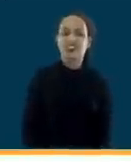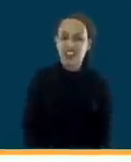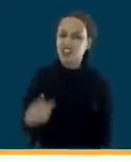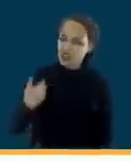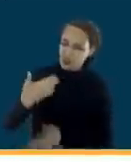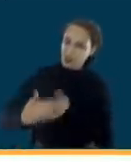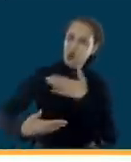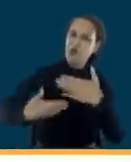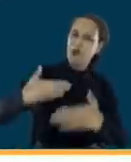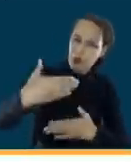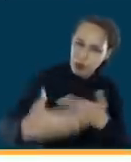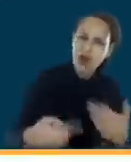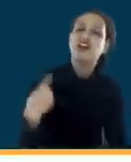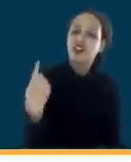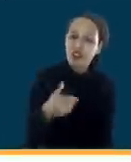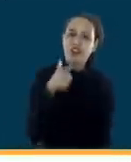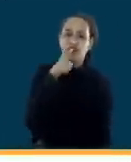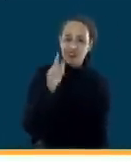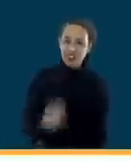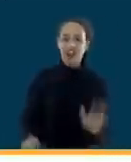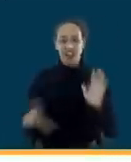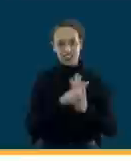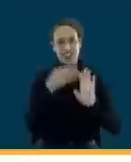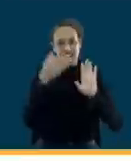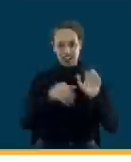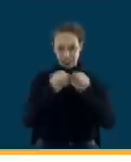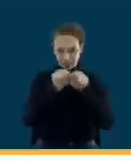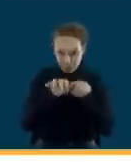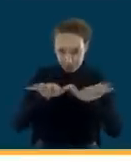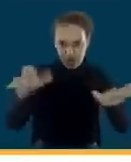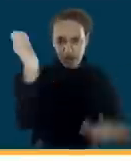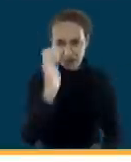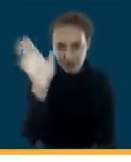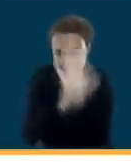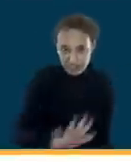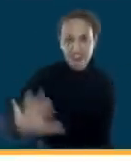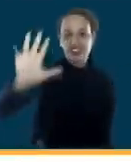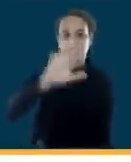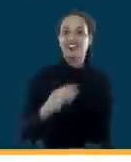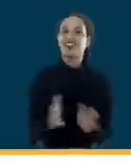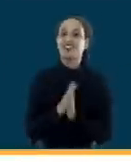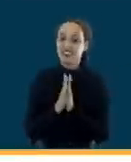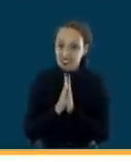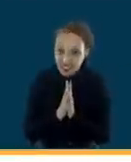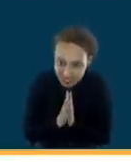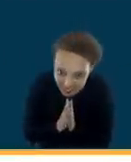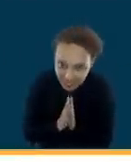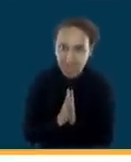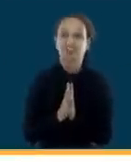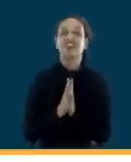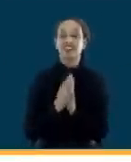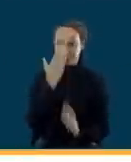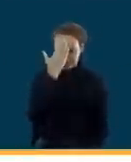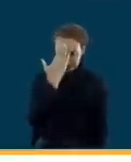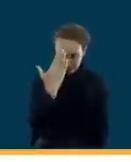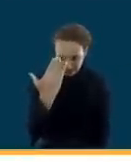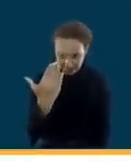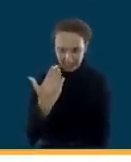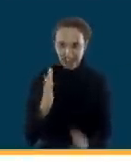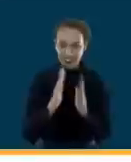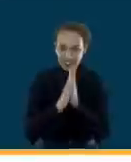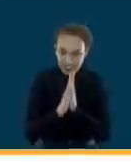vai chegar e essa lei vai chegar onde precisa chegar, em todo o Brasil. Gente, gratidão, Célio,